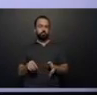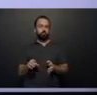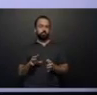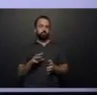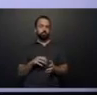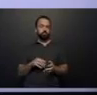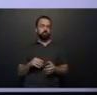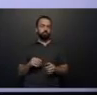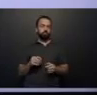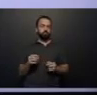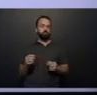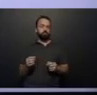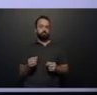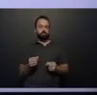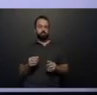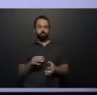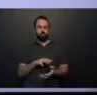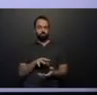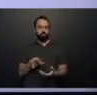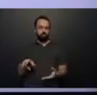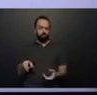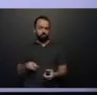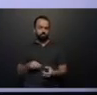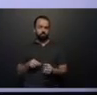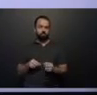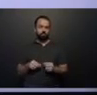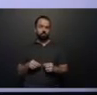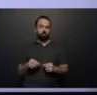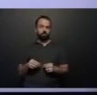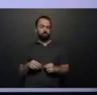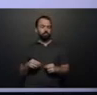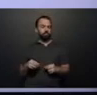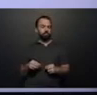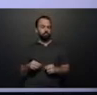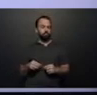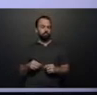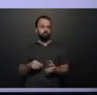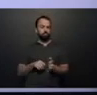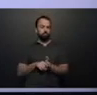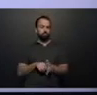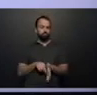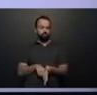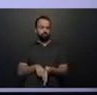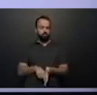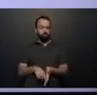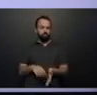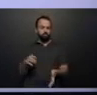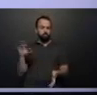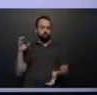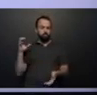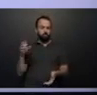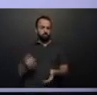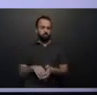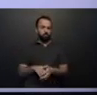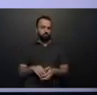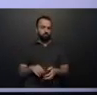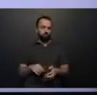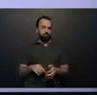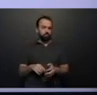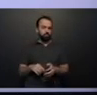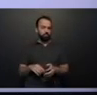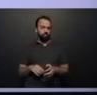científicos, eles perpassam por vários testes, a gente nunca faz um teste só. No mínimo, na verdade,